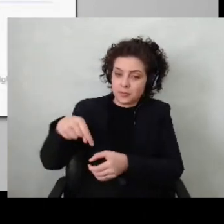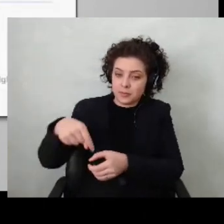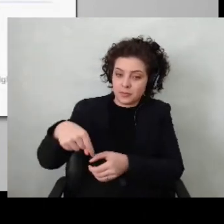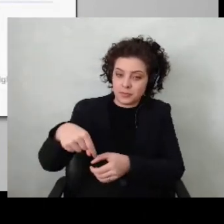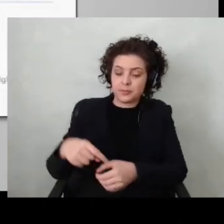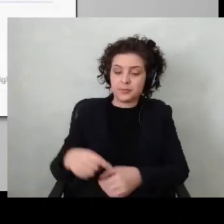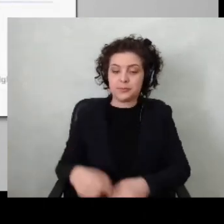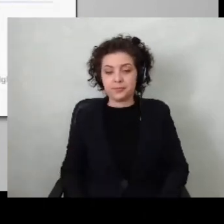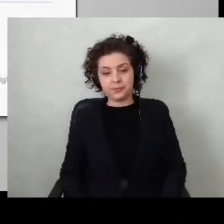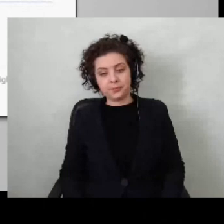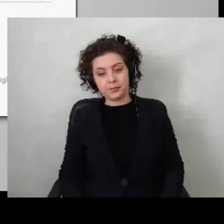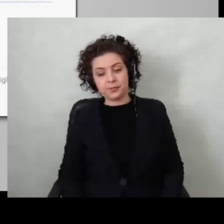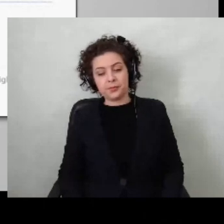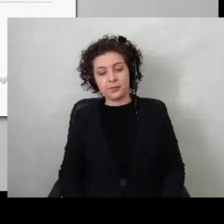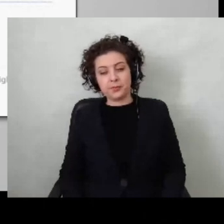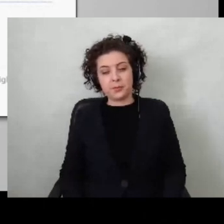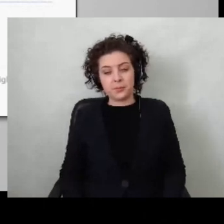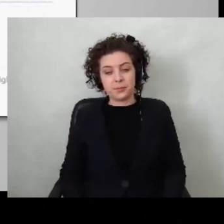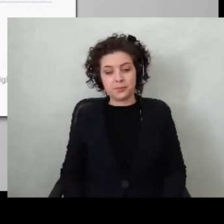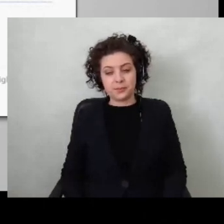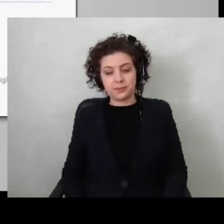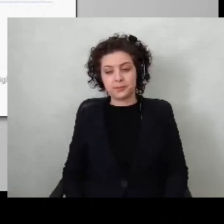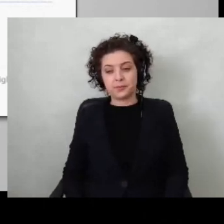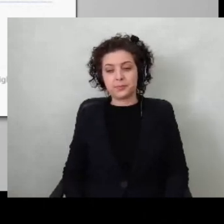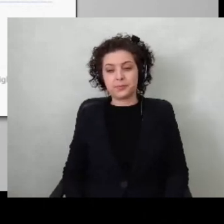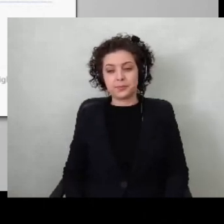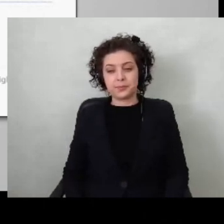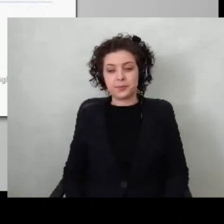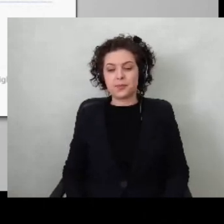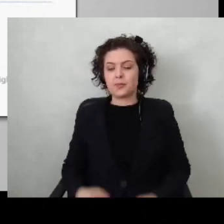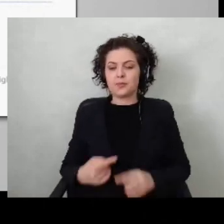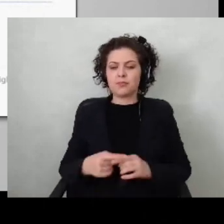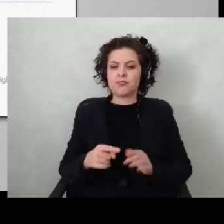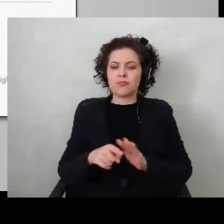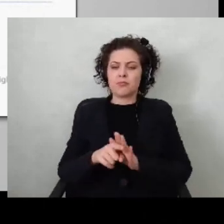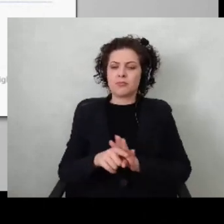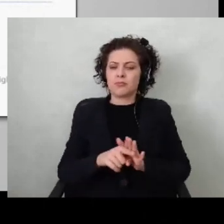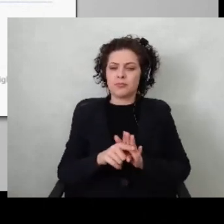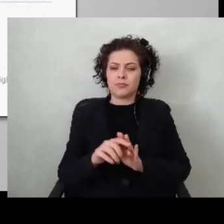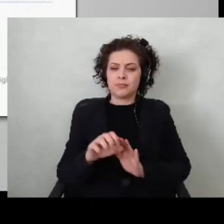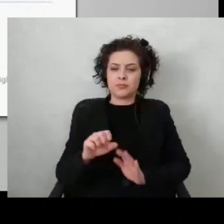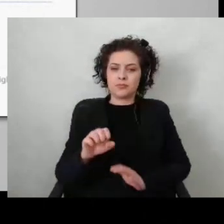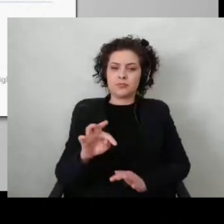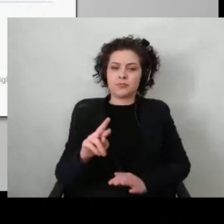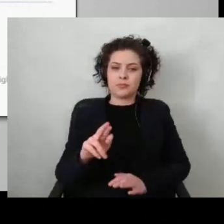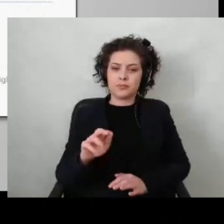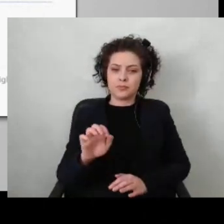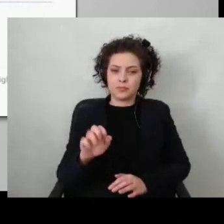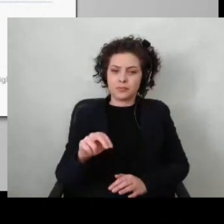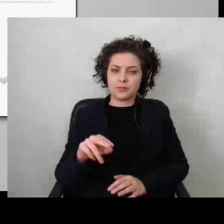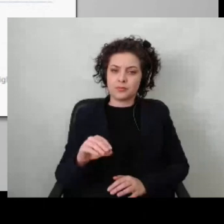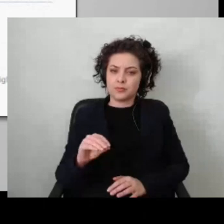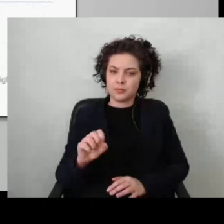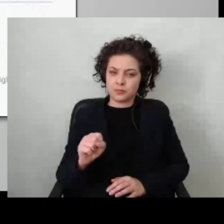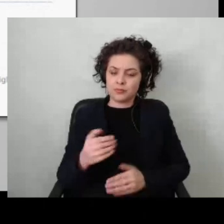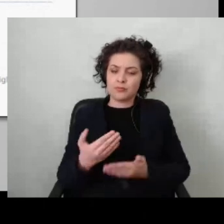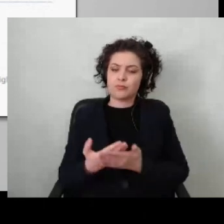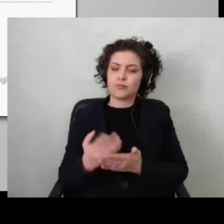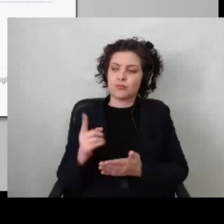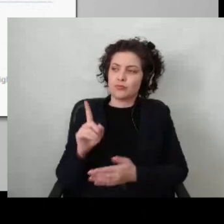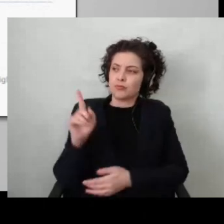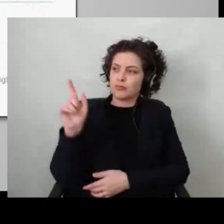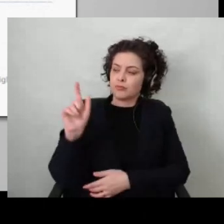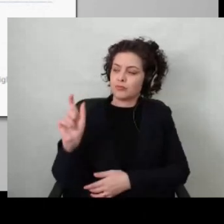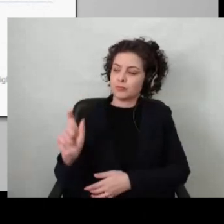Bem, mas por que nós decidimos estudar os estrógenos? Então, na verdade, estudos anteriores, já na Itália, eles já mostravam